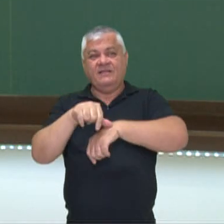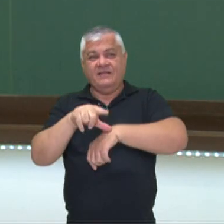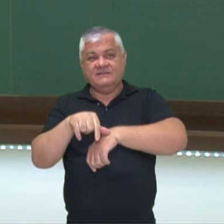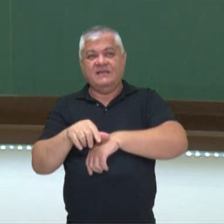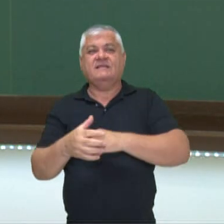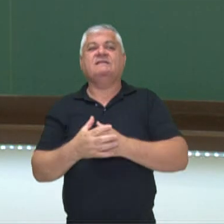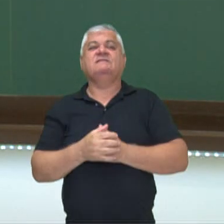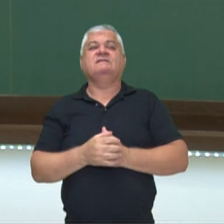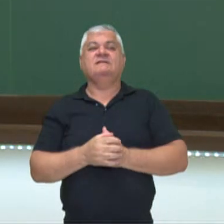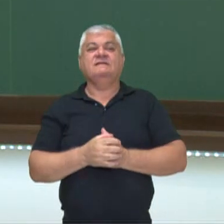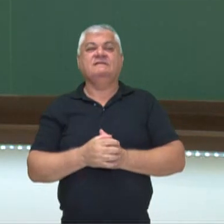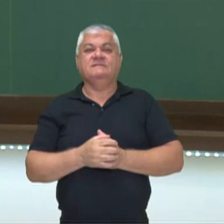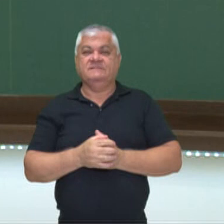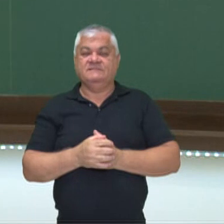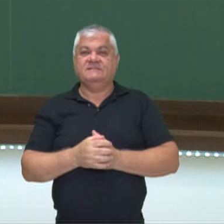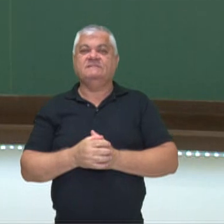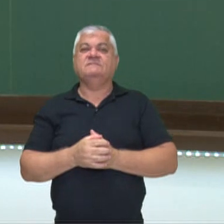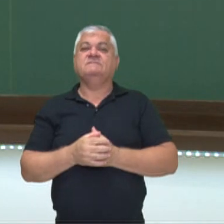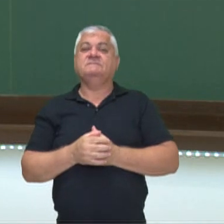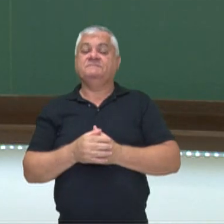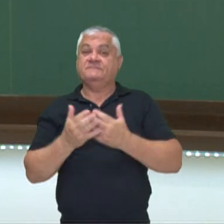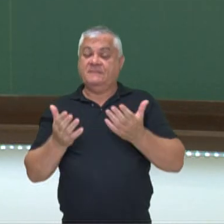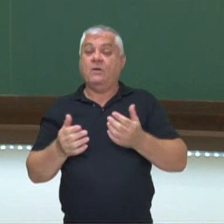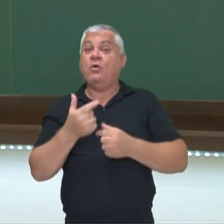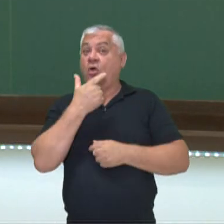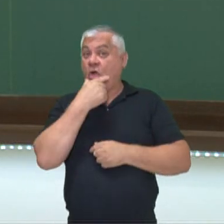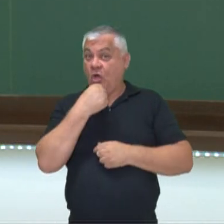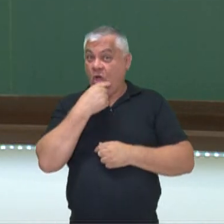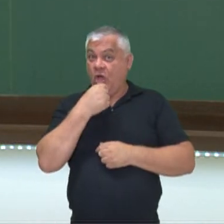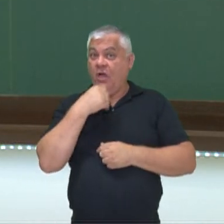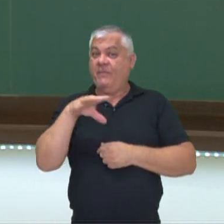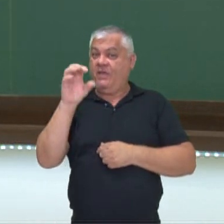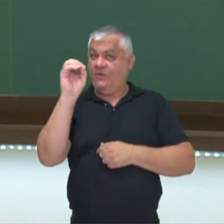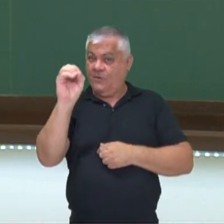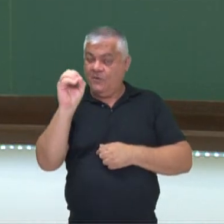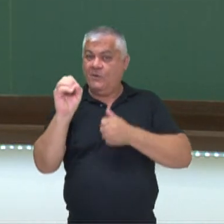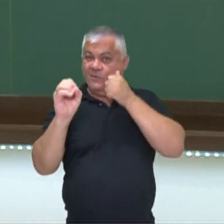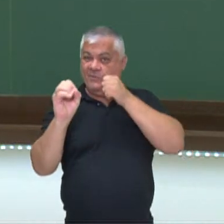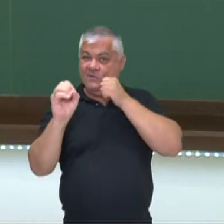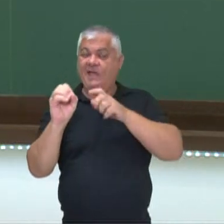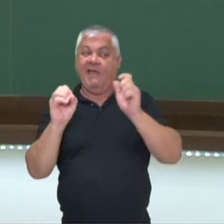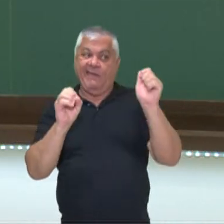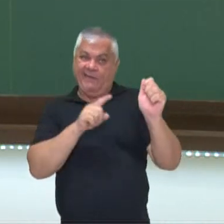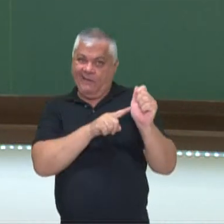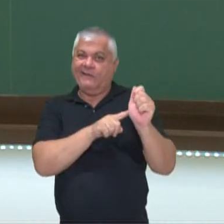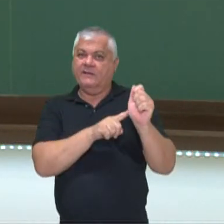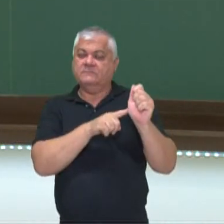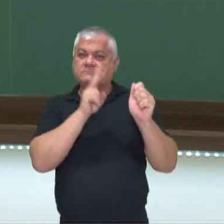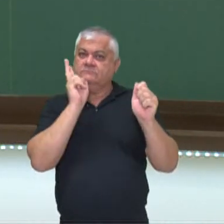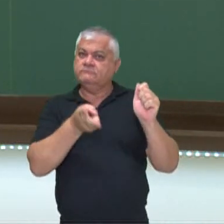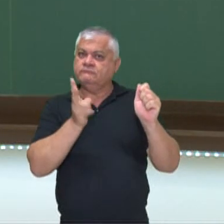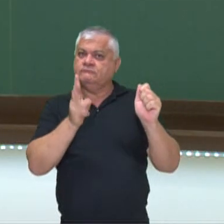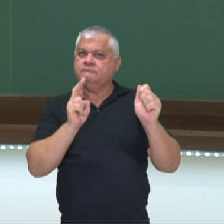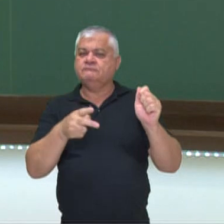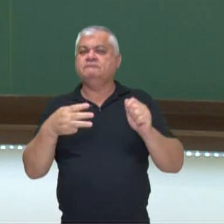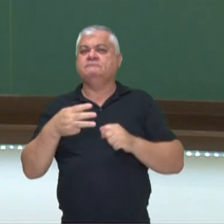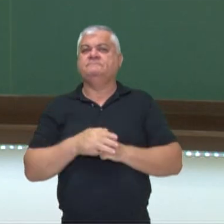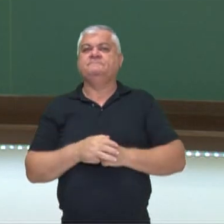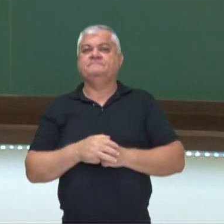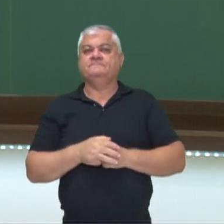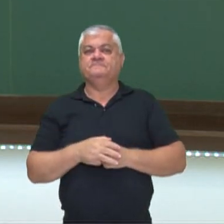O. Vosotros, legais, retrasados. Vosotras, legais, retrasadas. Segunda pessoa do